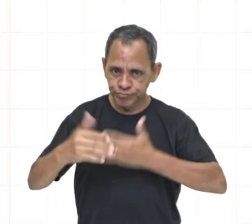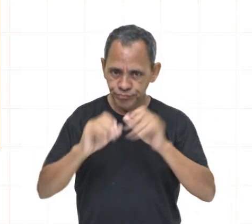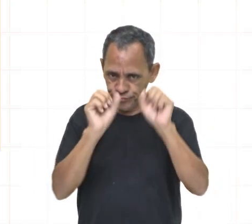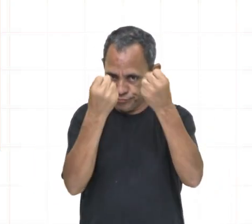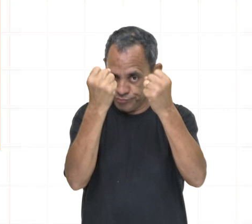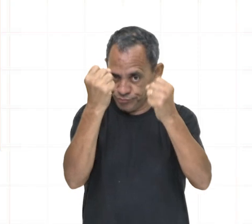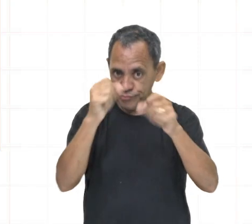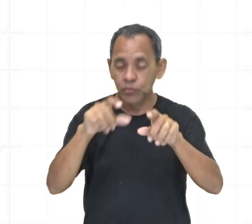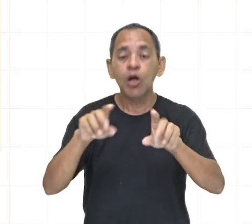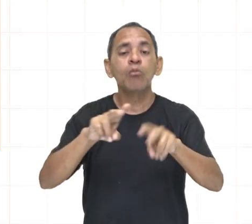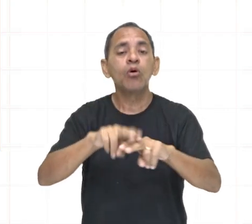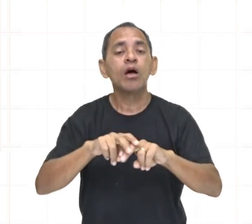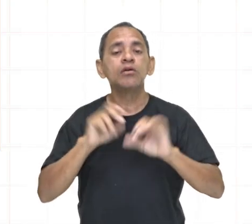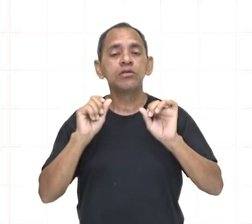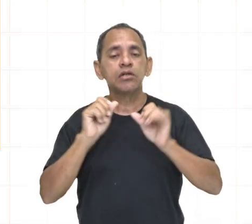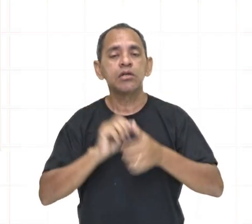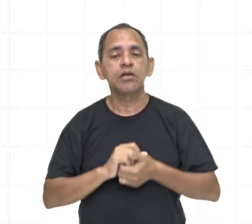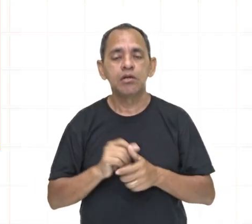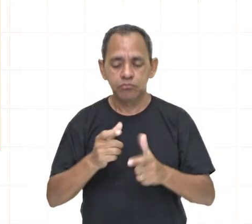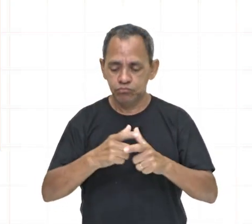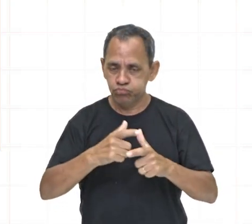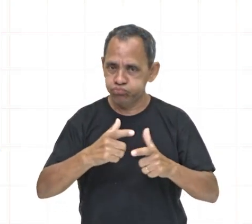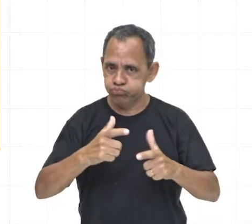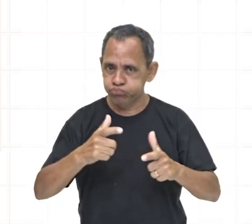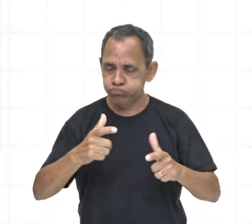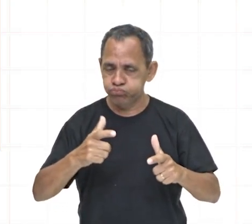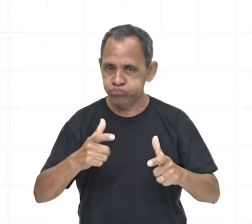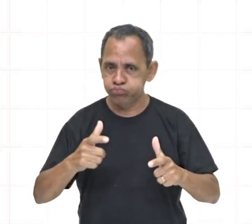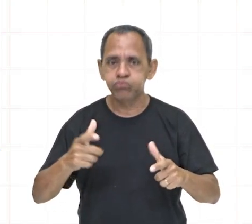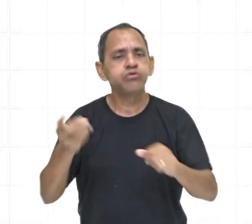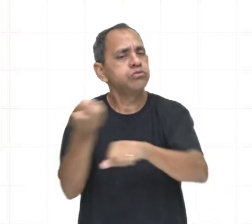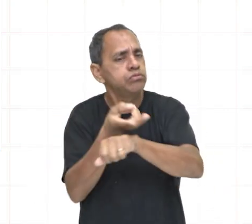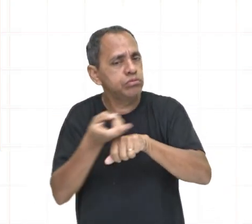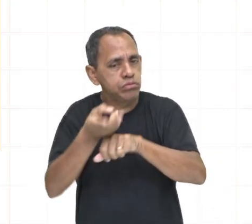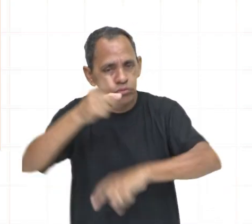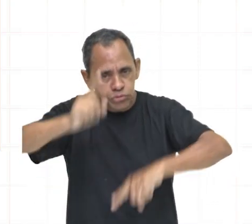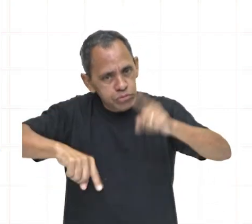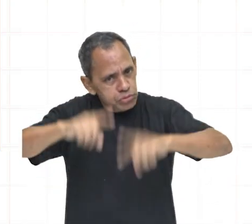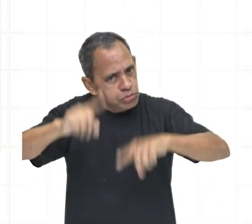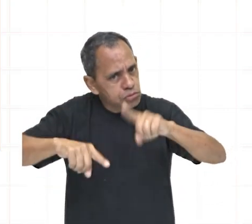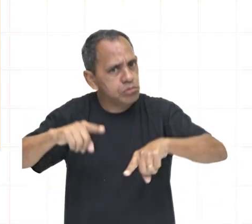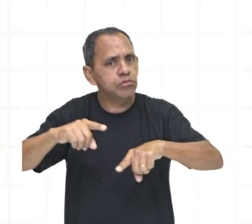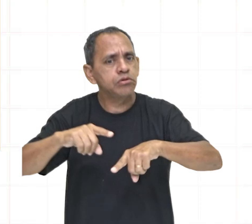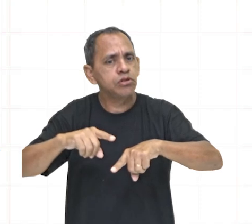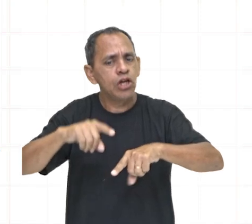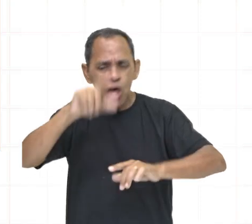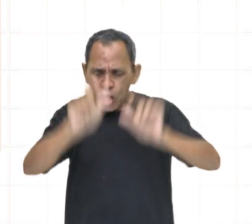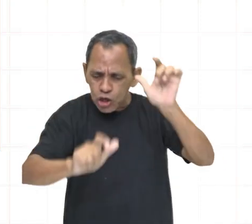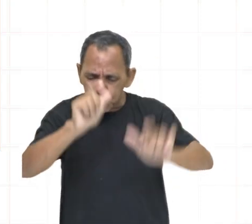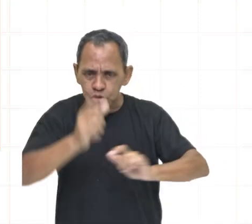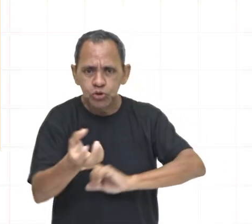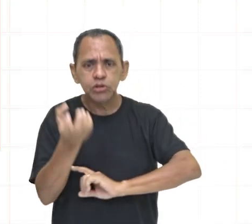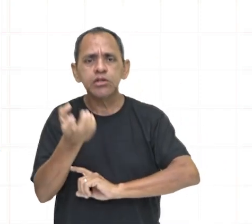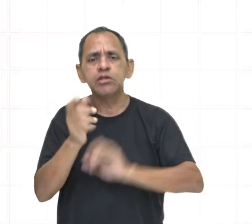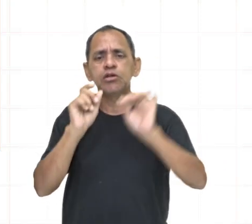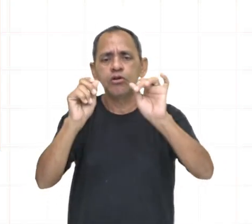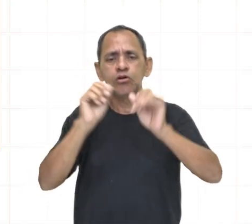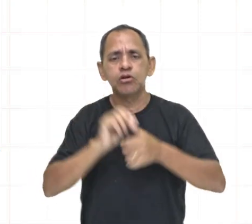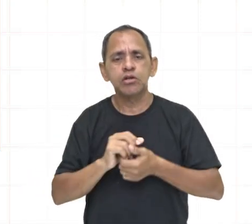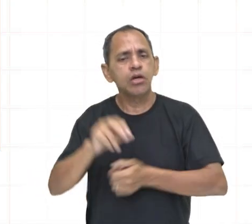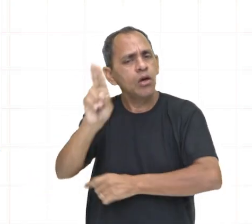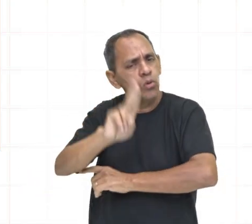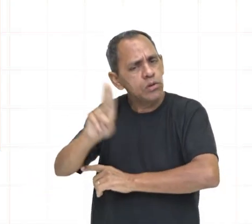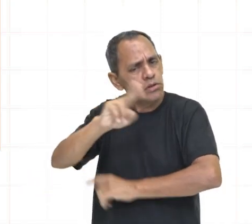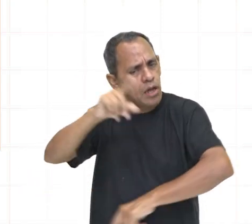industrialização, por conta do aumento também de busca por produtos. Então isso, gente, aumentou aí